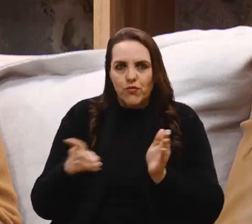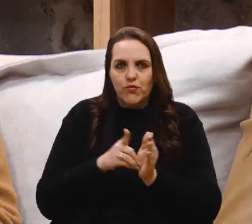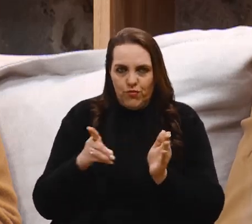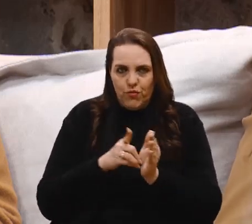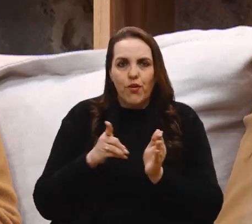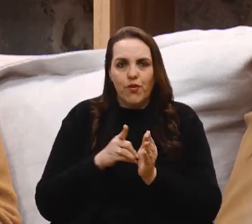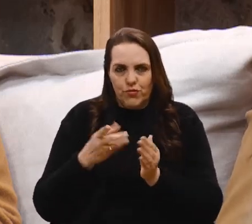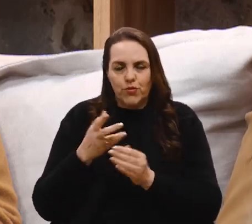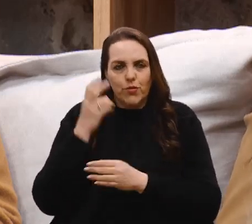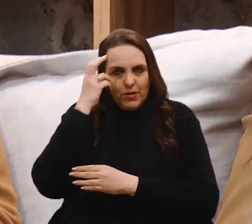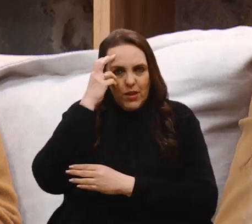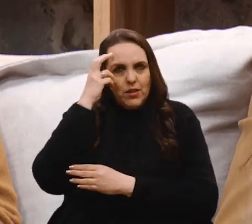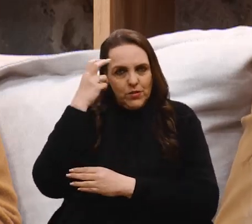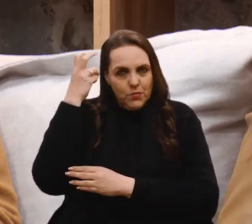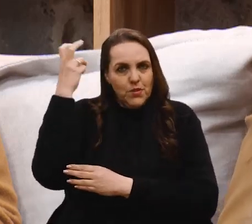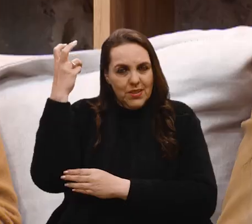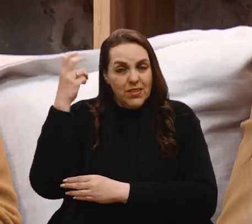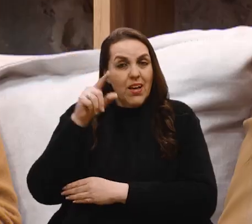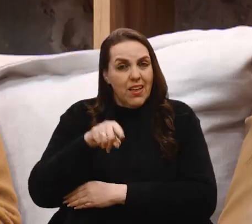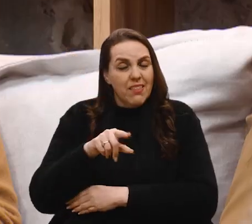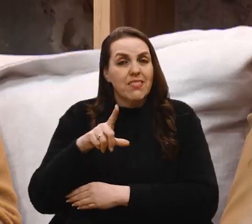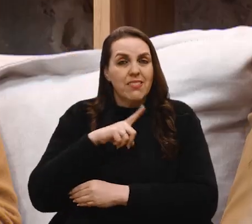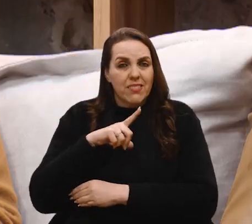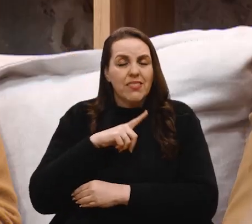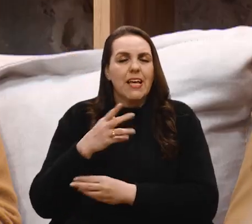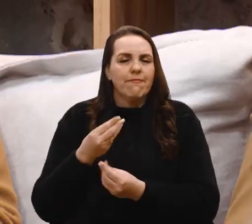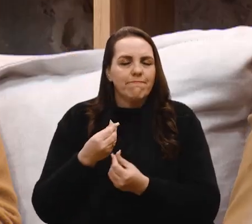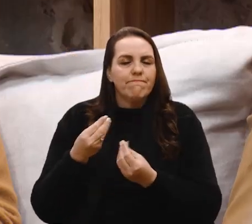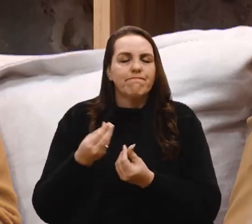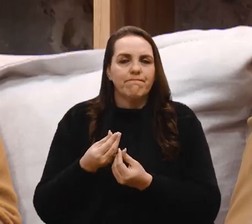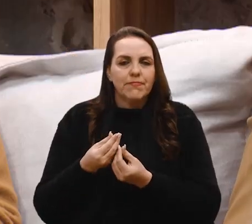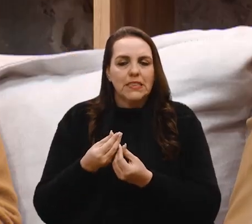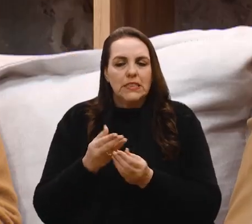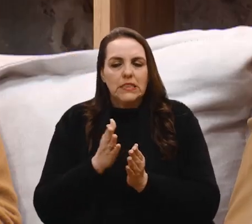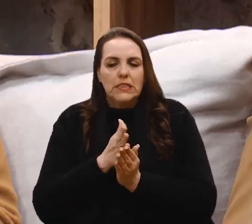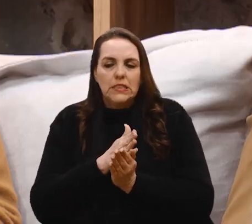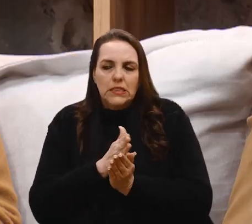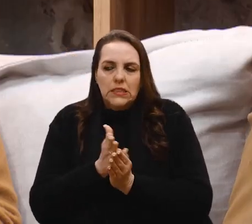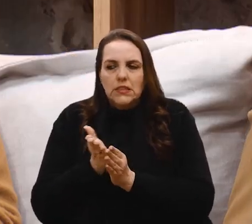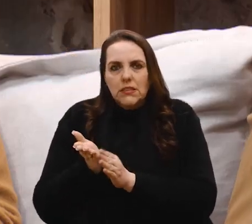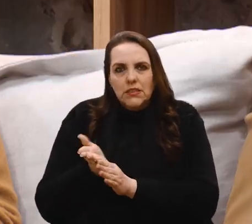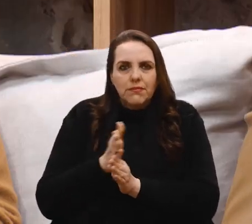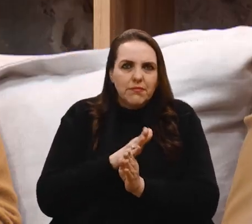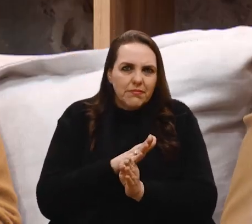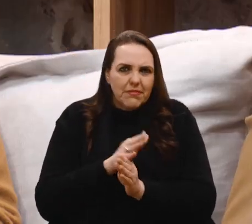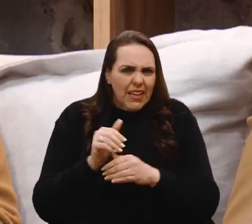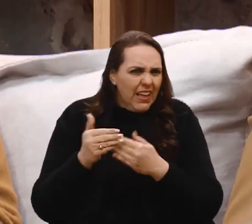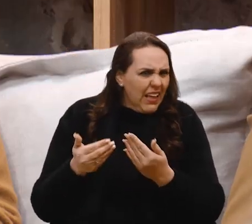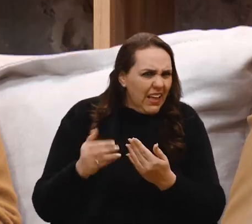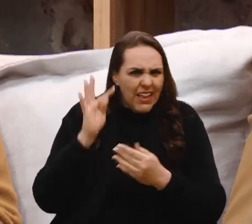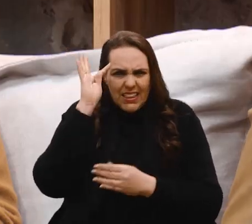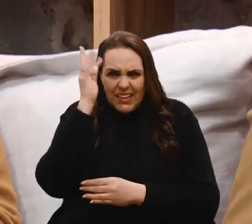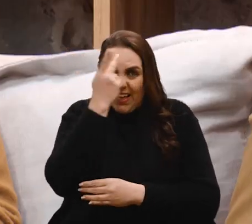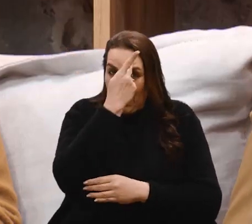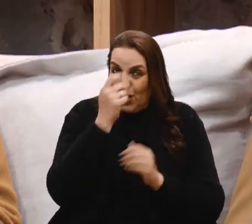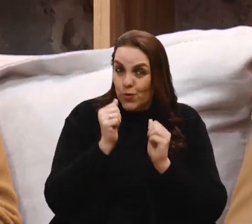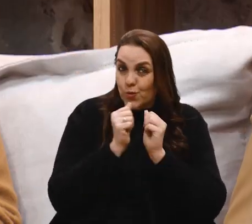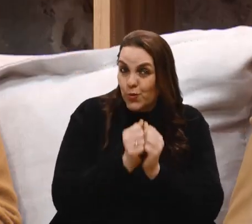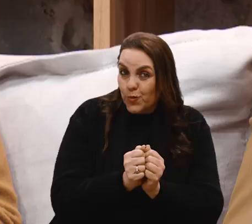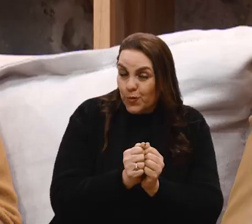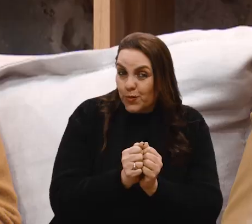superdotação, existe muito ali existe uma linha muito tênue no sentido de, será que não tem TDAH? Será